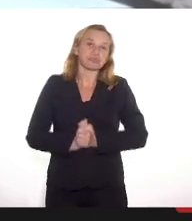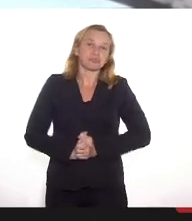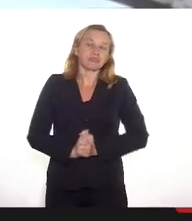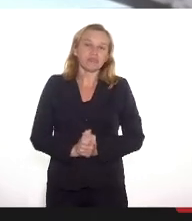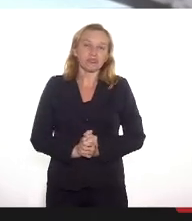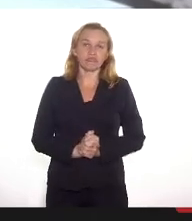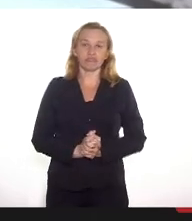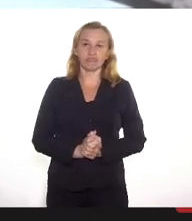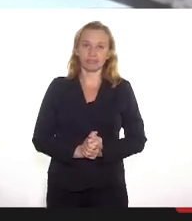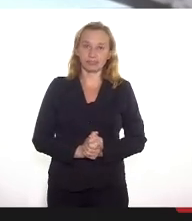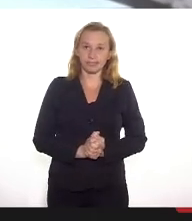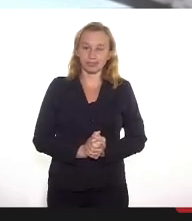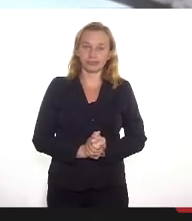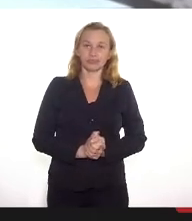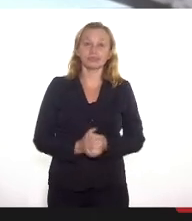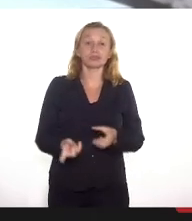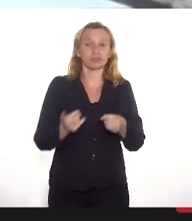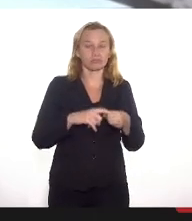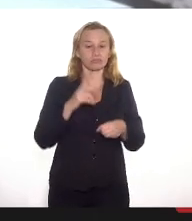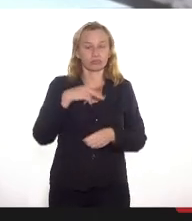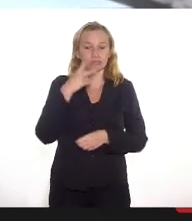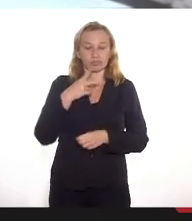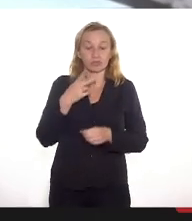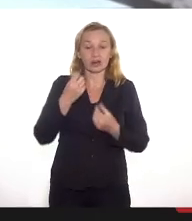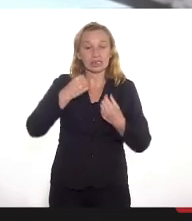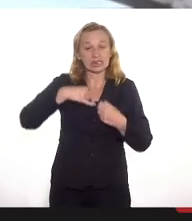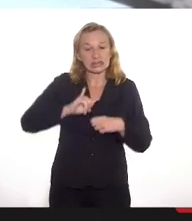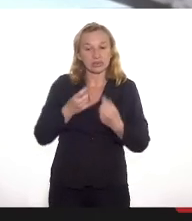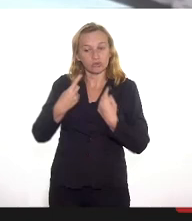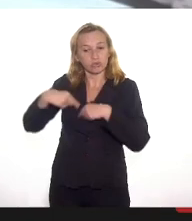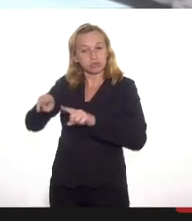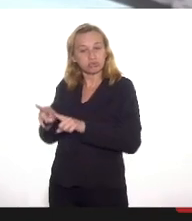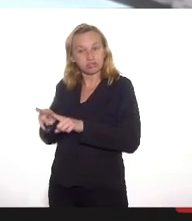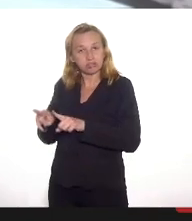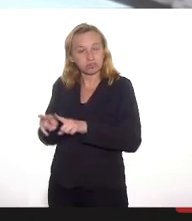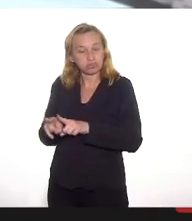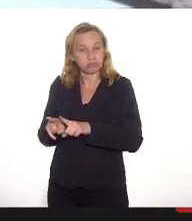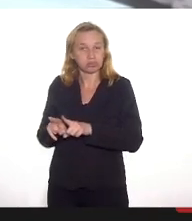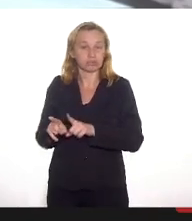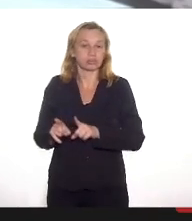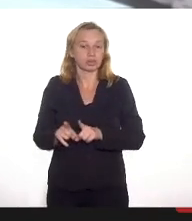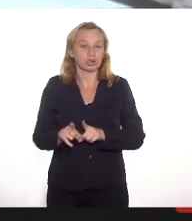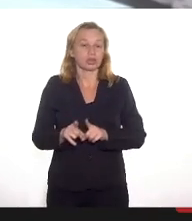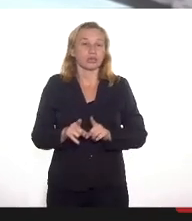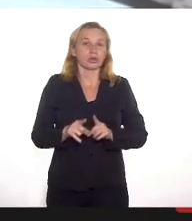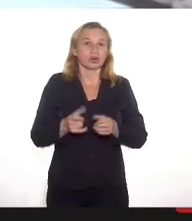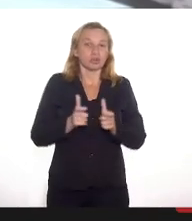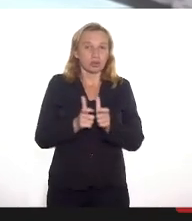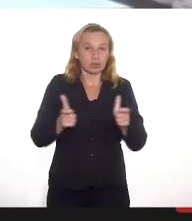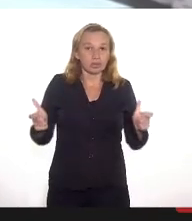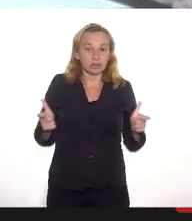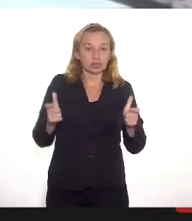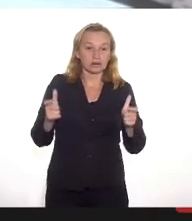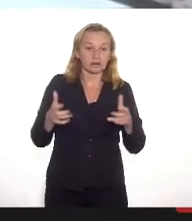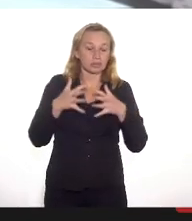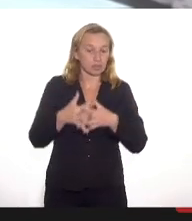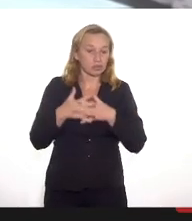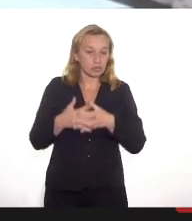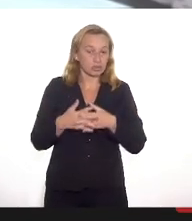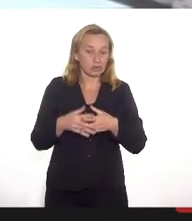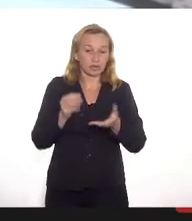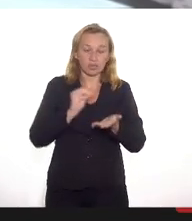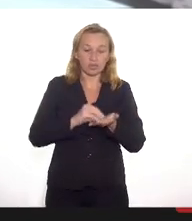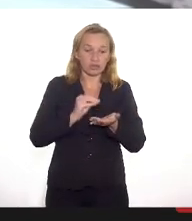e volta de dizer que se possa encontrar não tem temor enorme da gente simplesmente